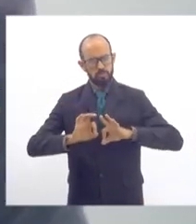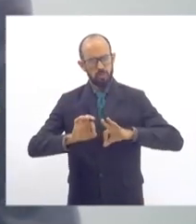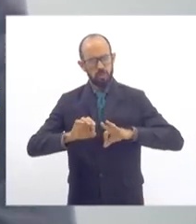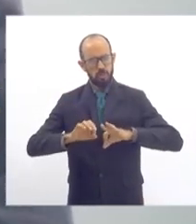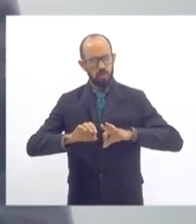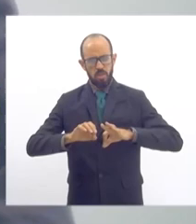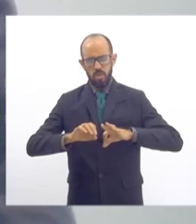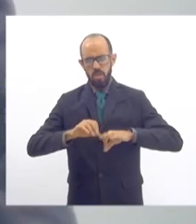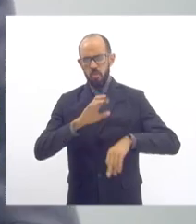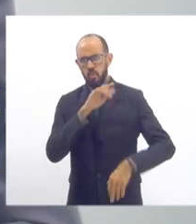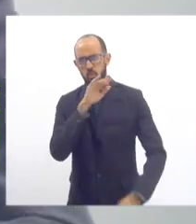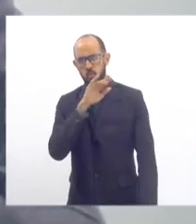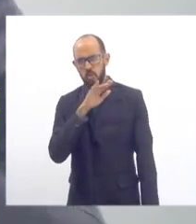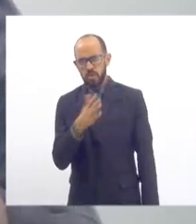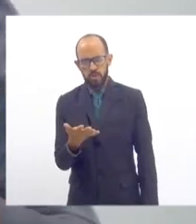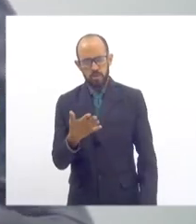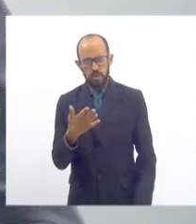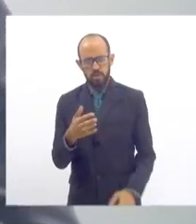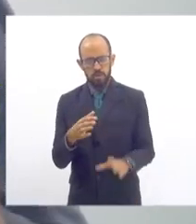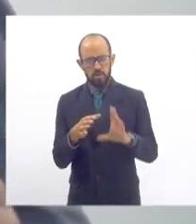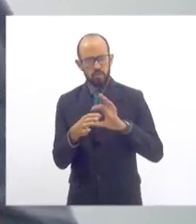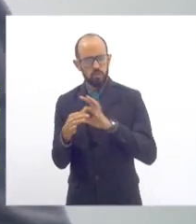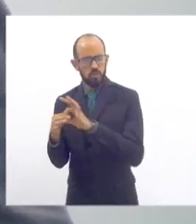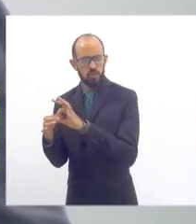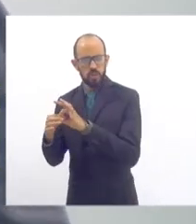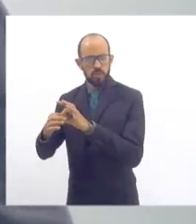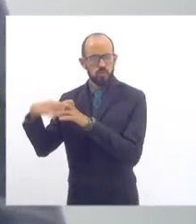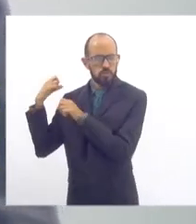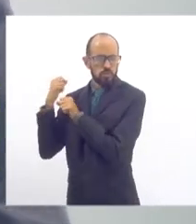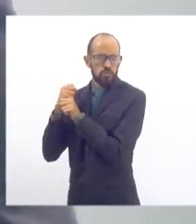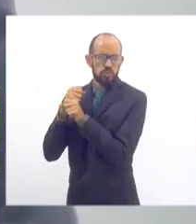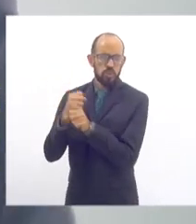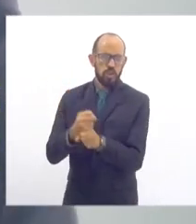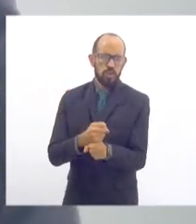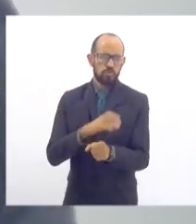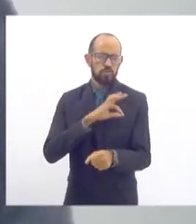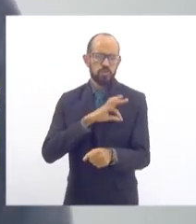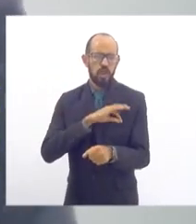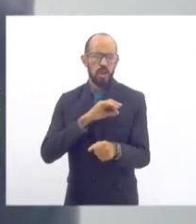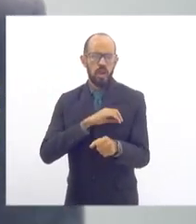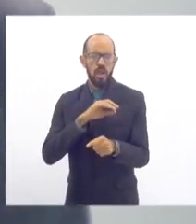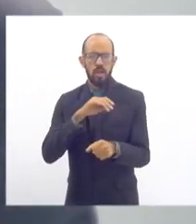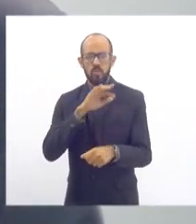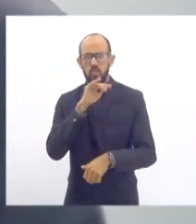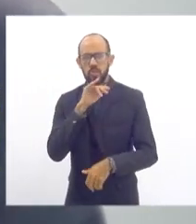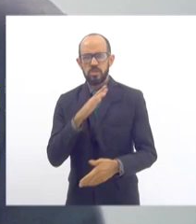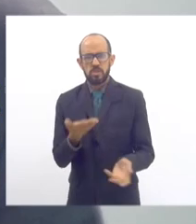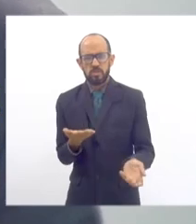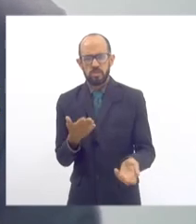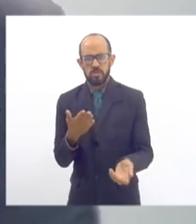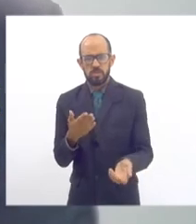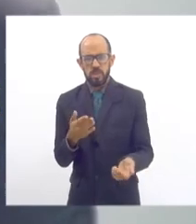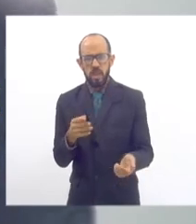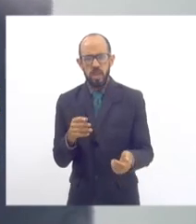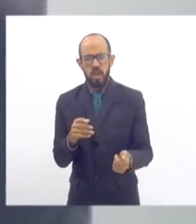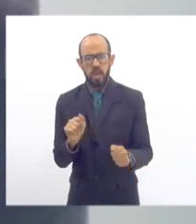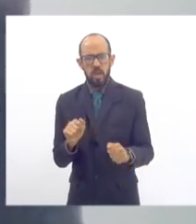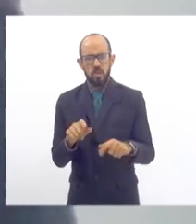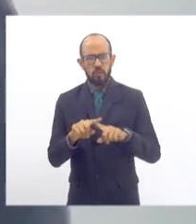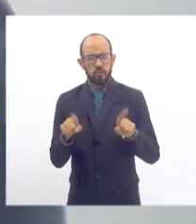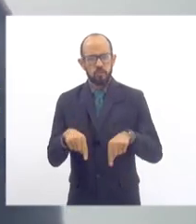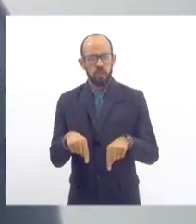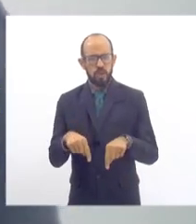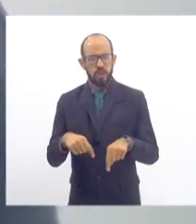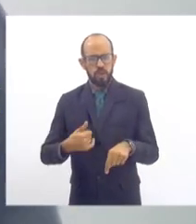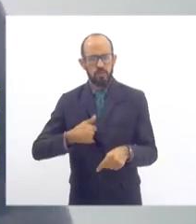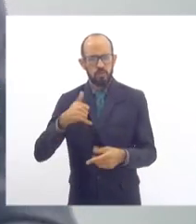num cenário de anos e anos de defasagem salarial. Então, o que está acontecendo? O povo está envelhecendo, está sem recomposição